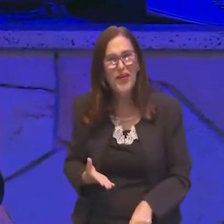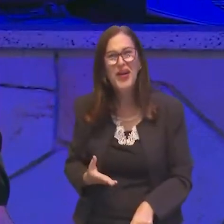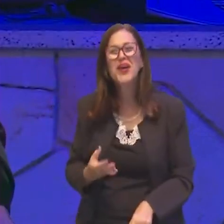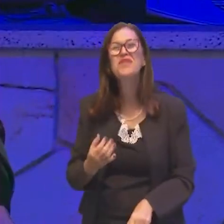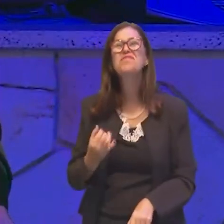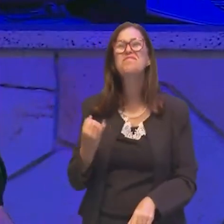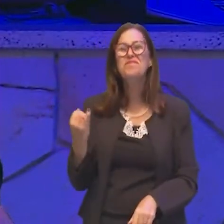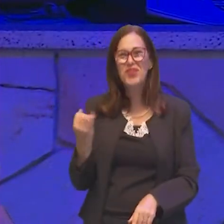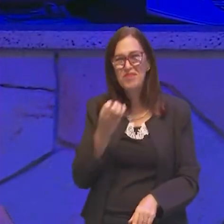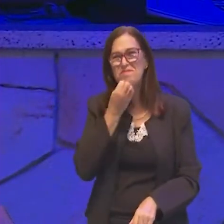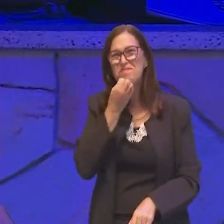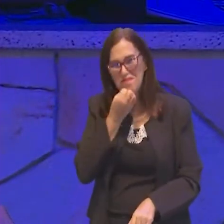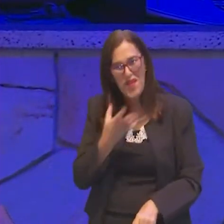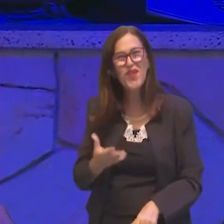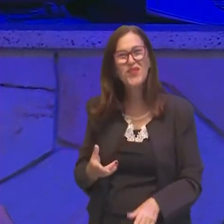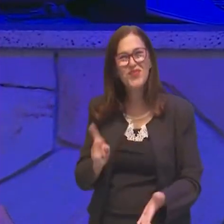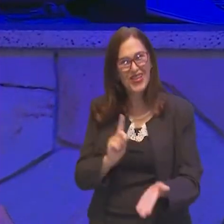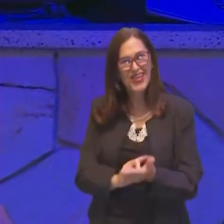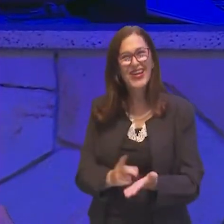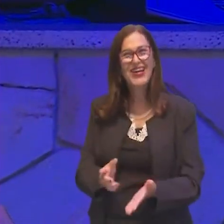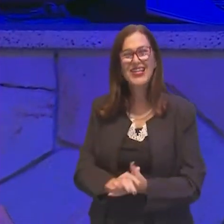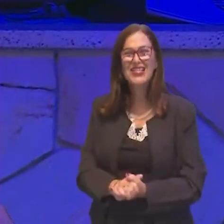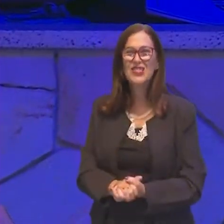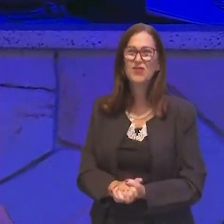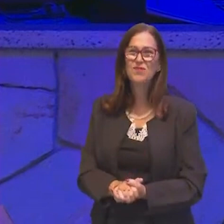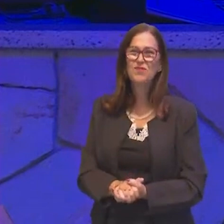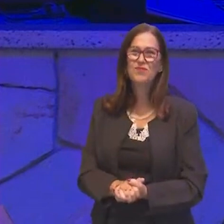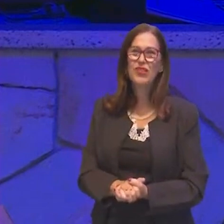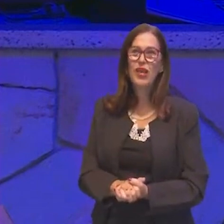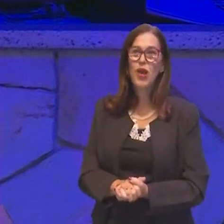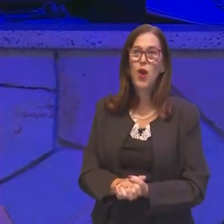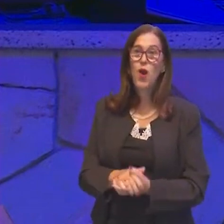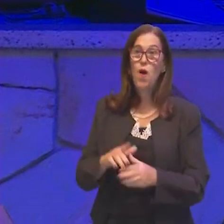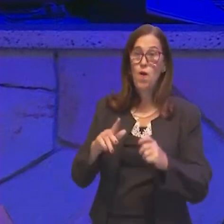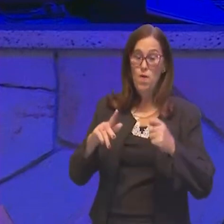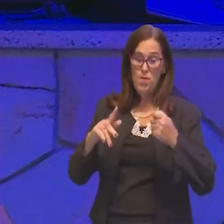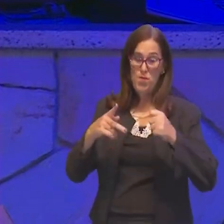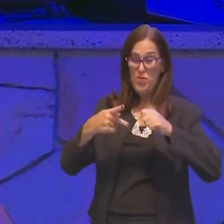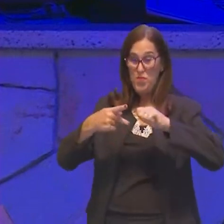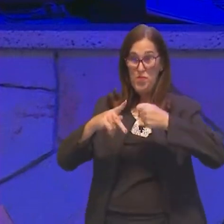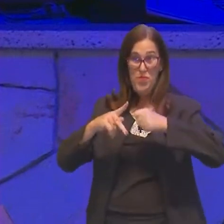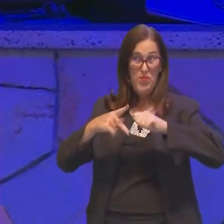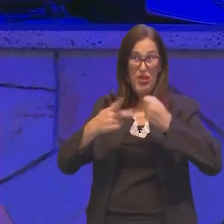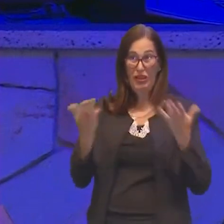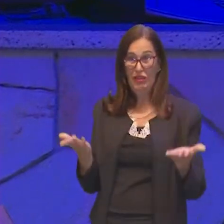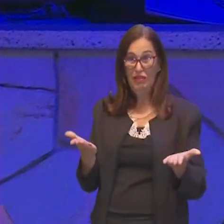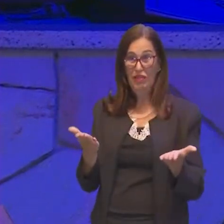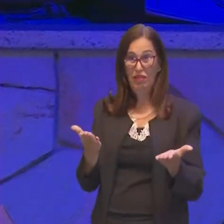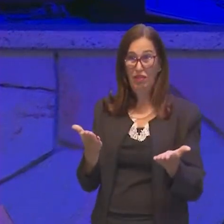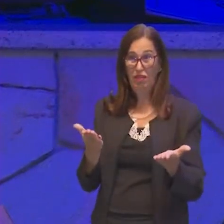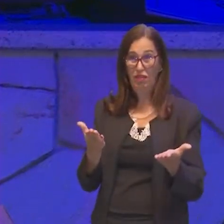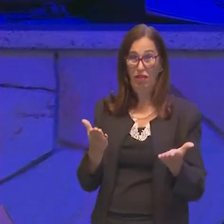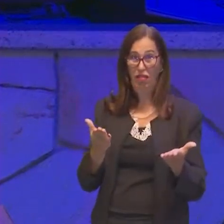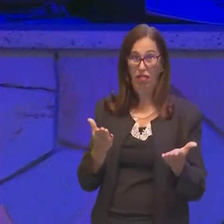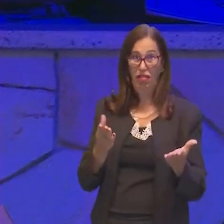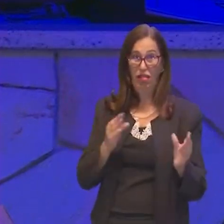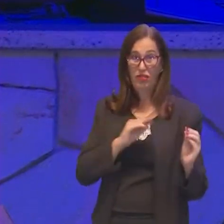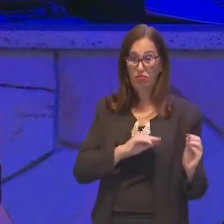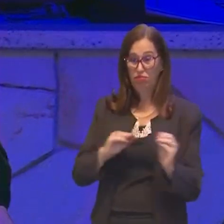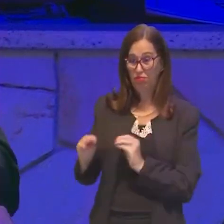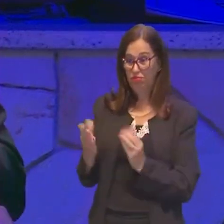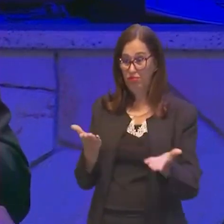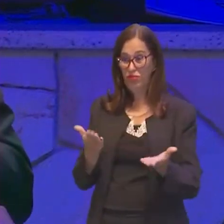bom, muito bom. Fazer um Pix, uma transferência, aquilo que demorava